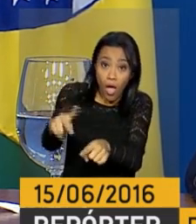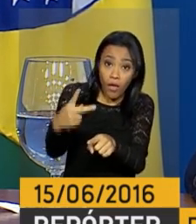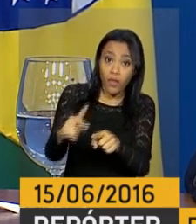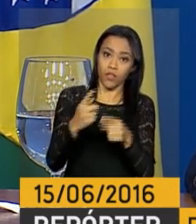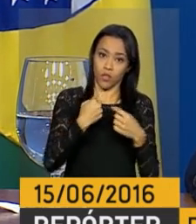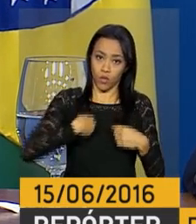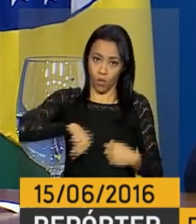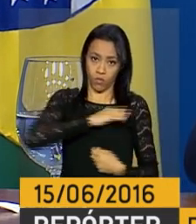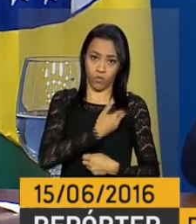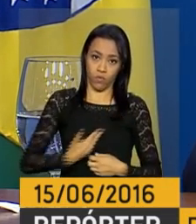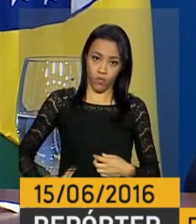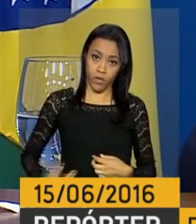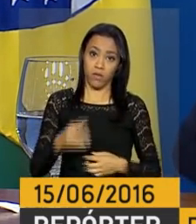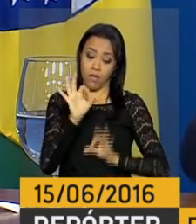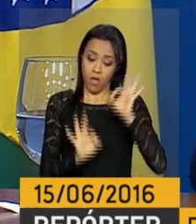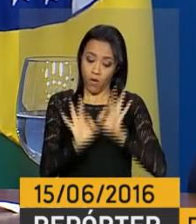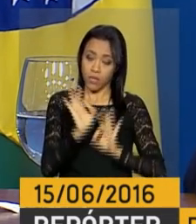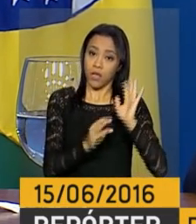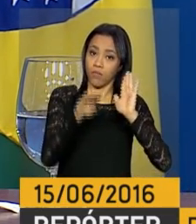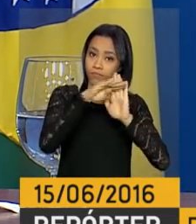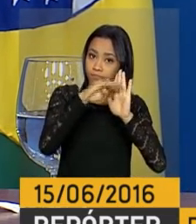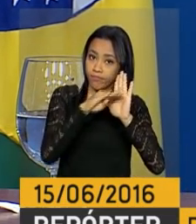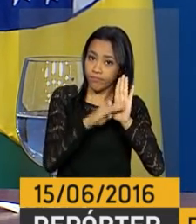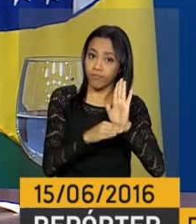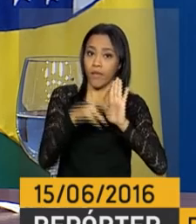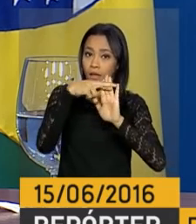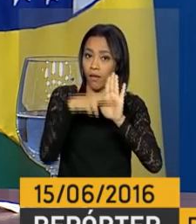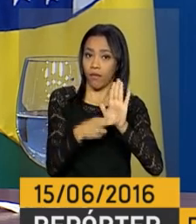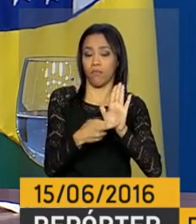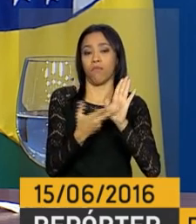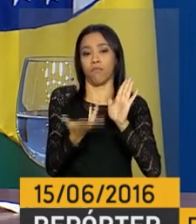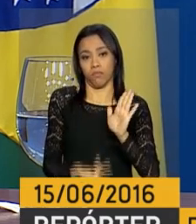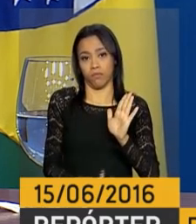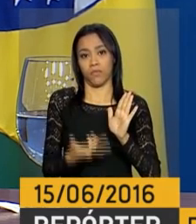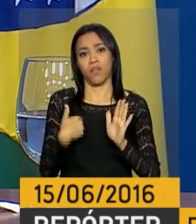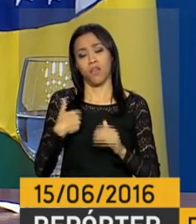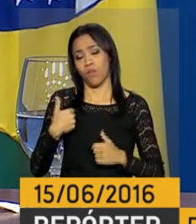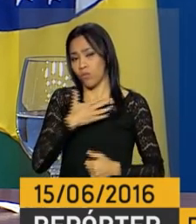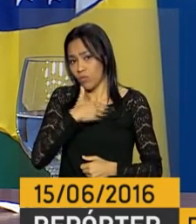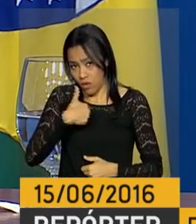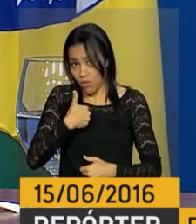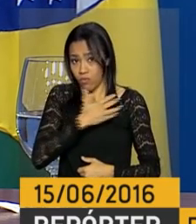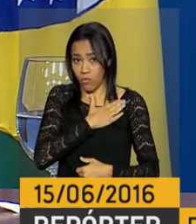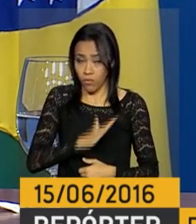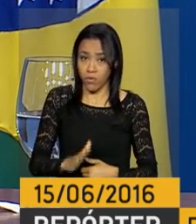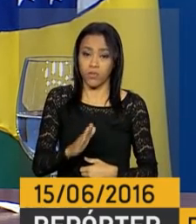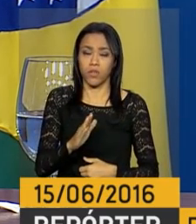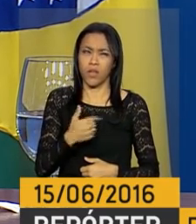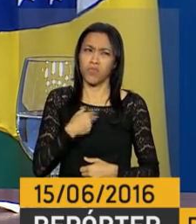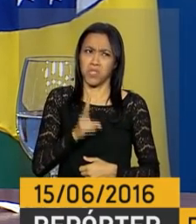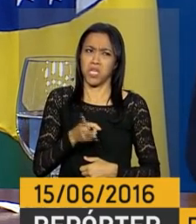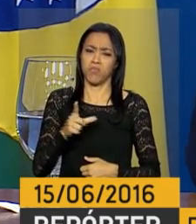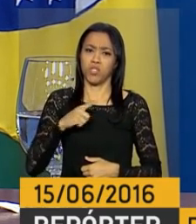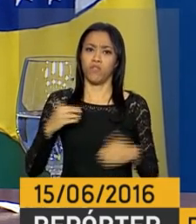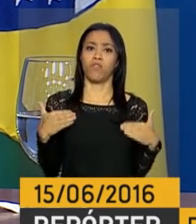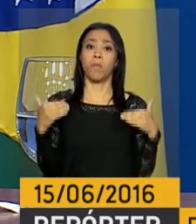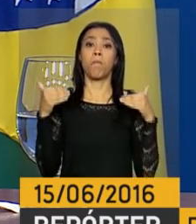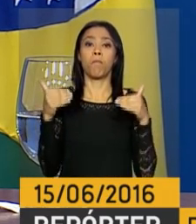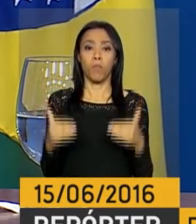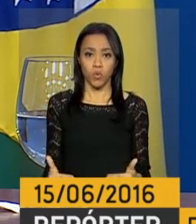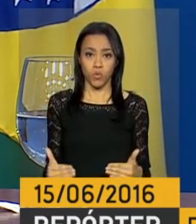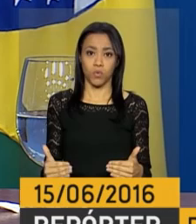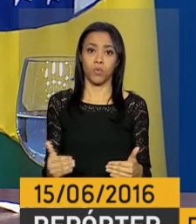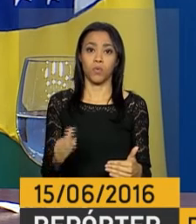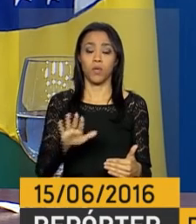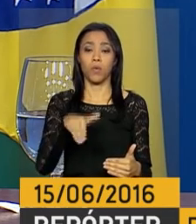previsões formais. Eu não gosto e eu ah eu sempre tive uma postura, inclusive quando